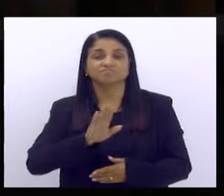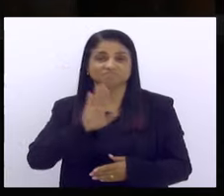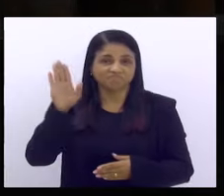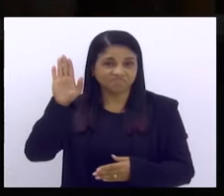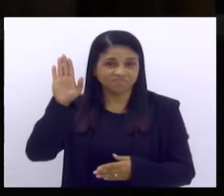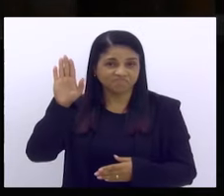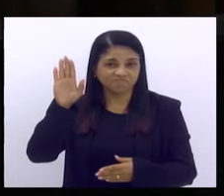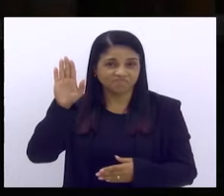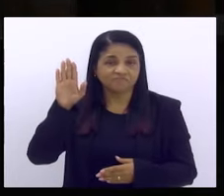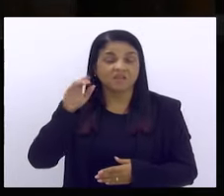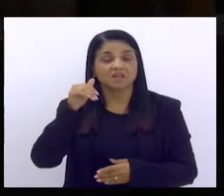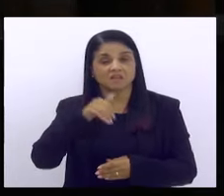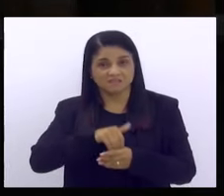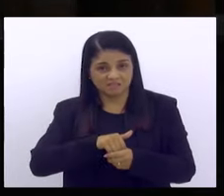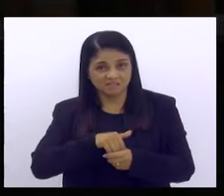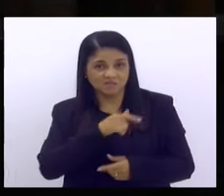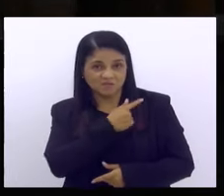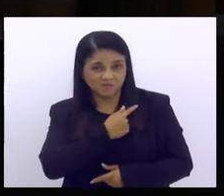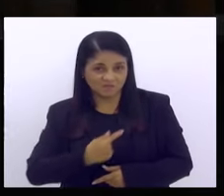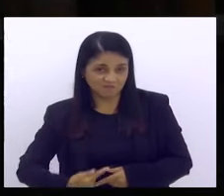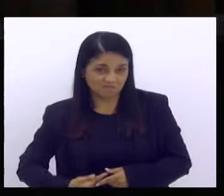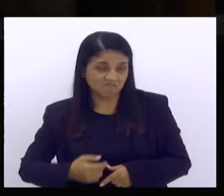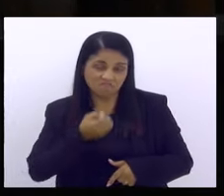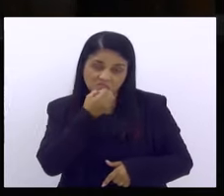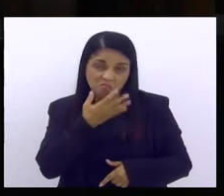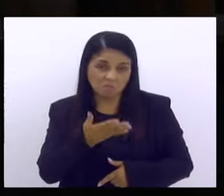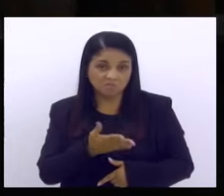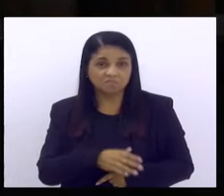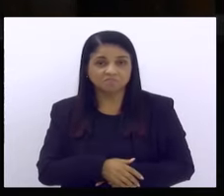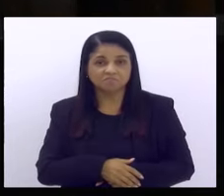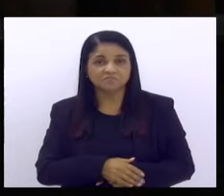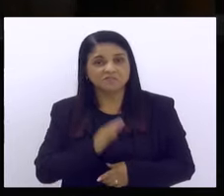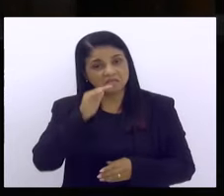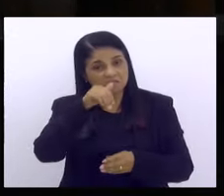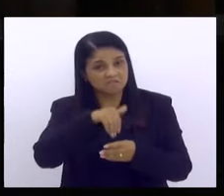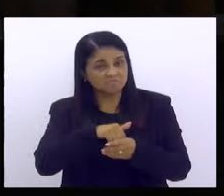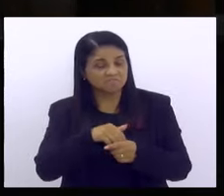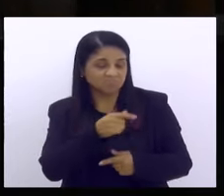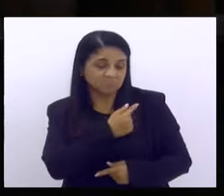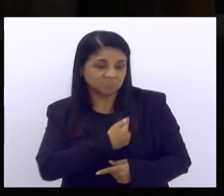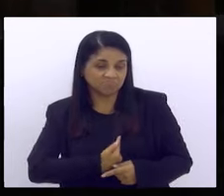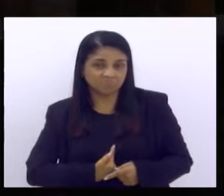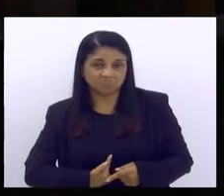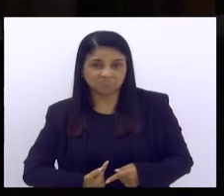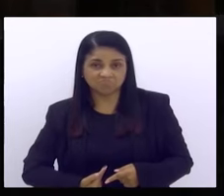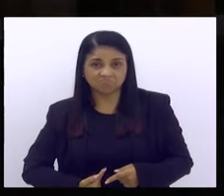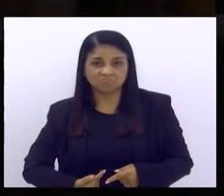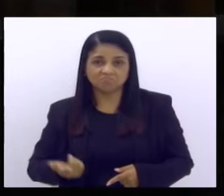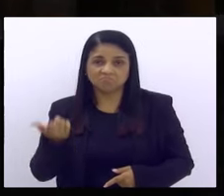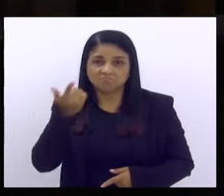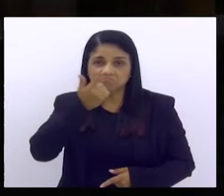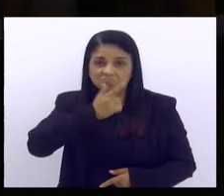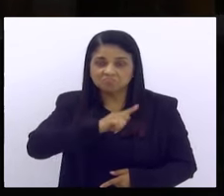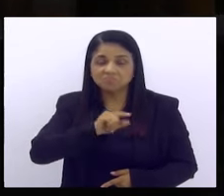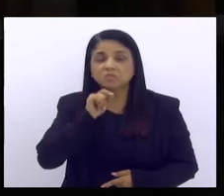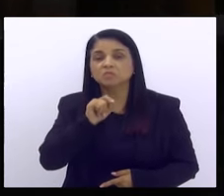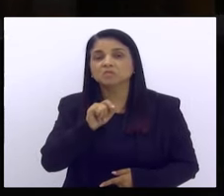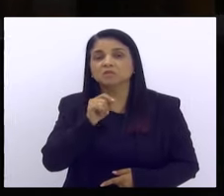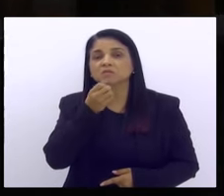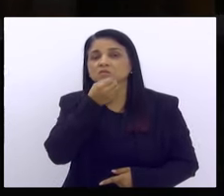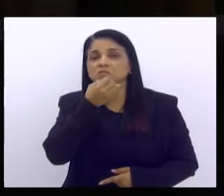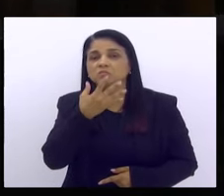eleitoralmente, para o governador, foi muito eficaz, elegeu ele. E qual é as benesses? Quais são